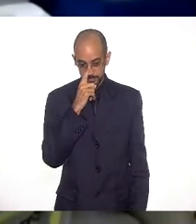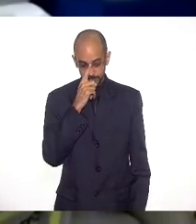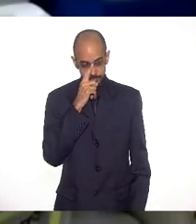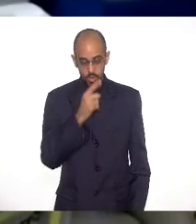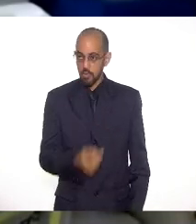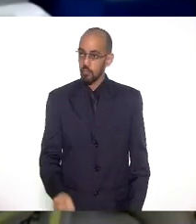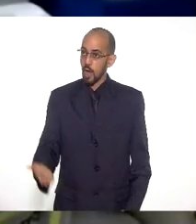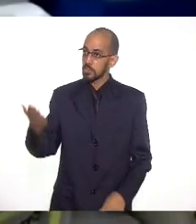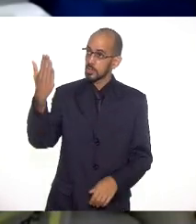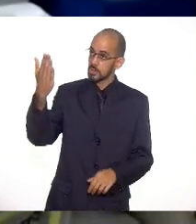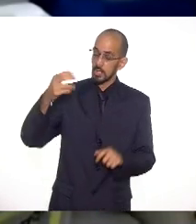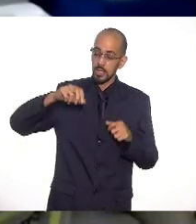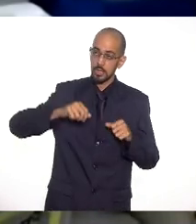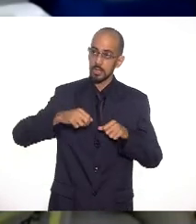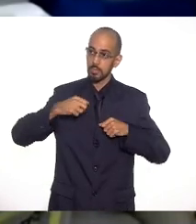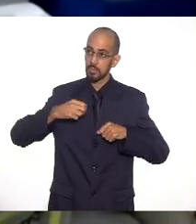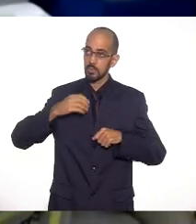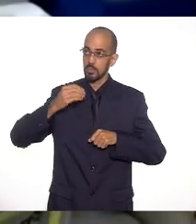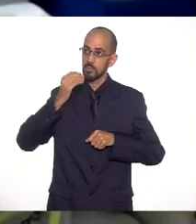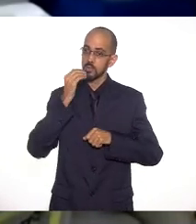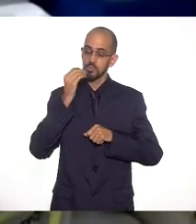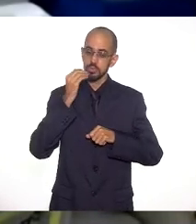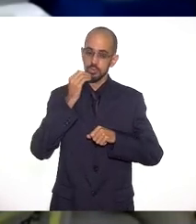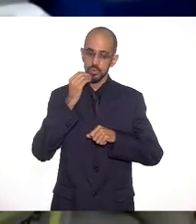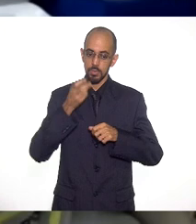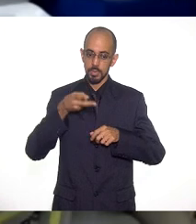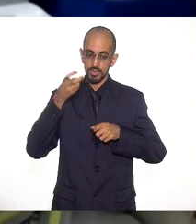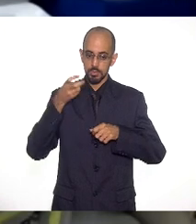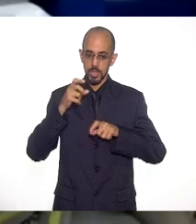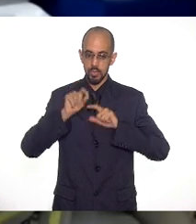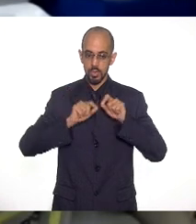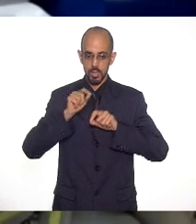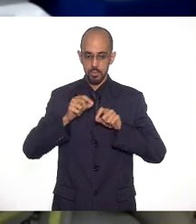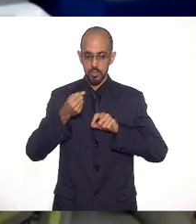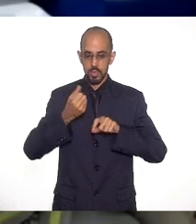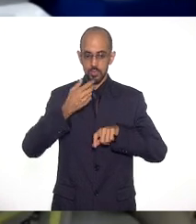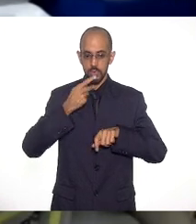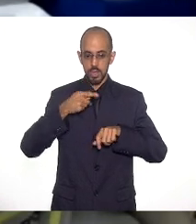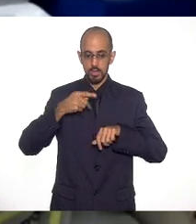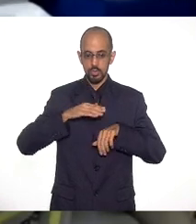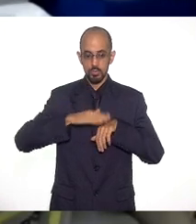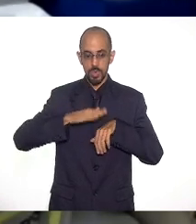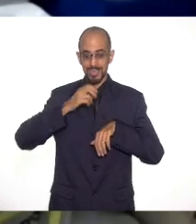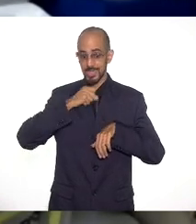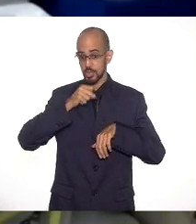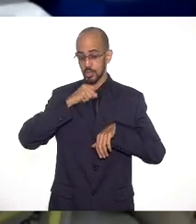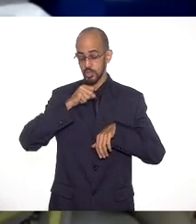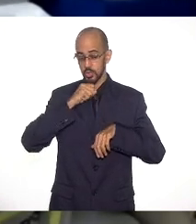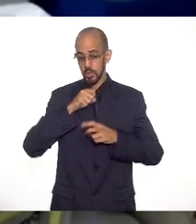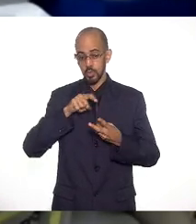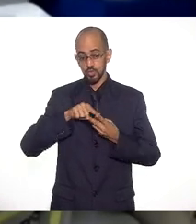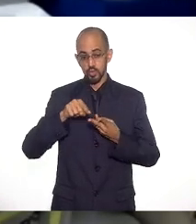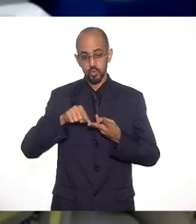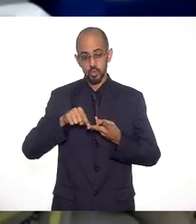deveria ver que, quando eu falei, deputado Márcio Pacheco, do mais antigo, eu estava falando do mais antigo entre esses dois em questão.